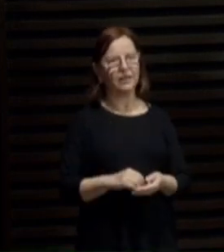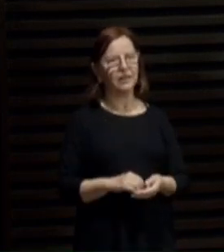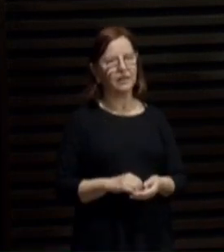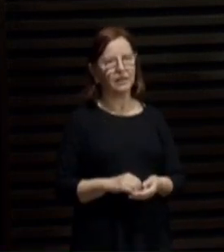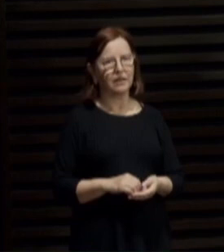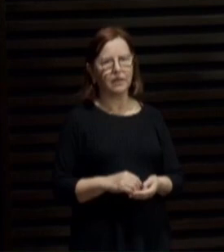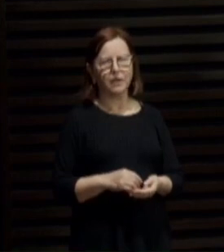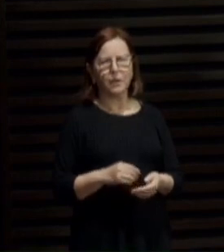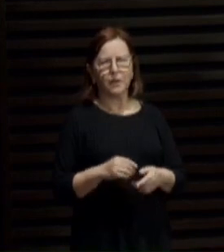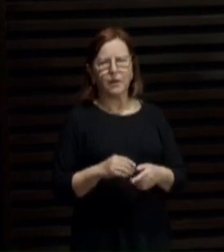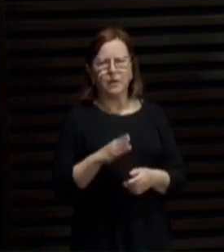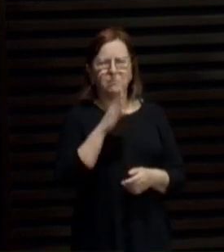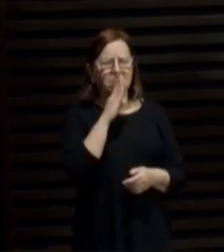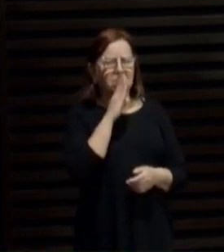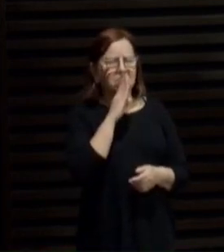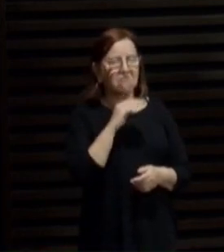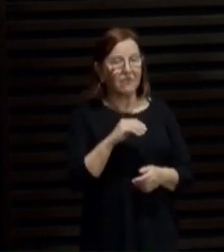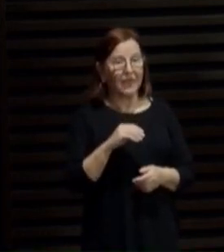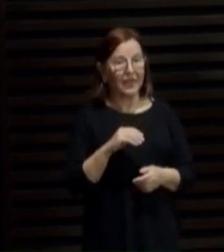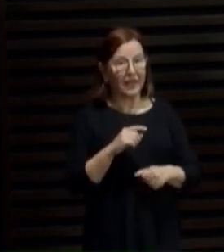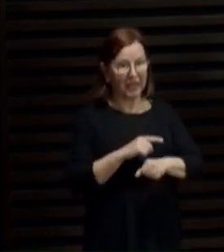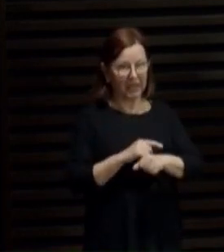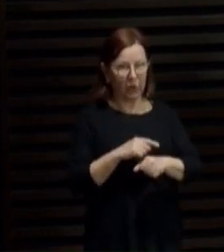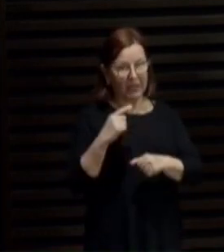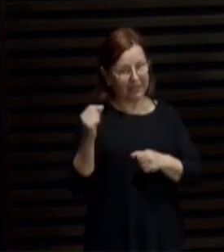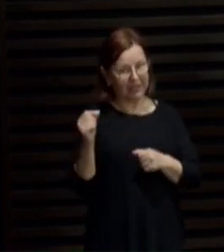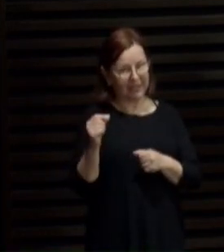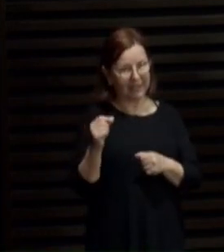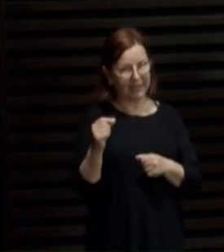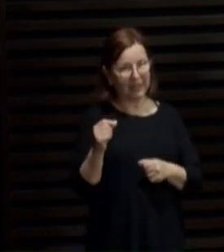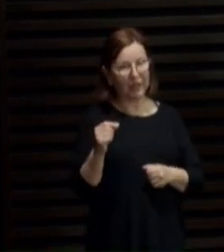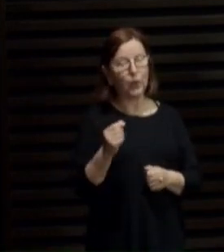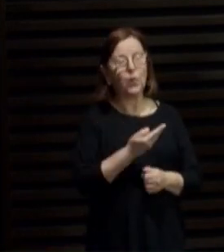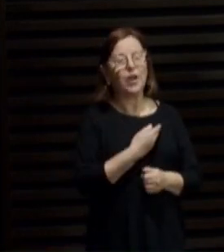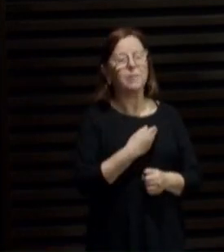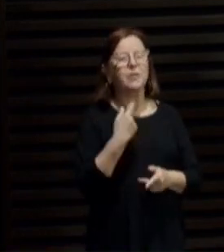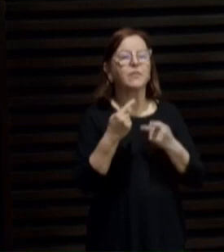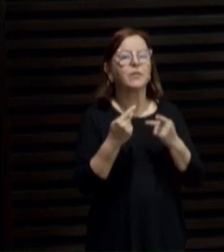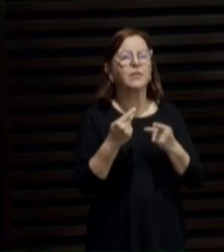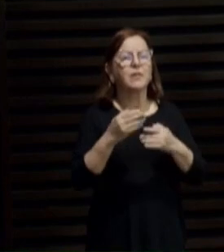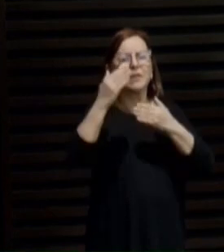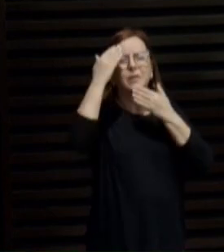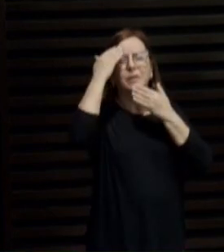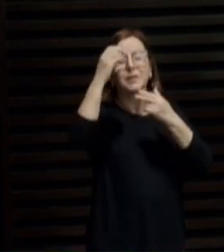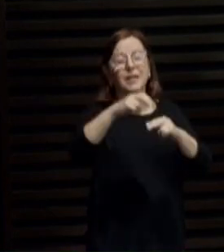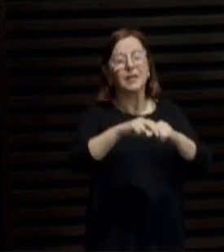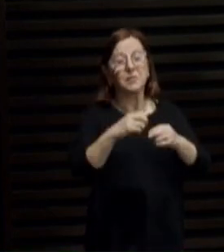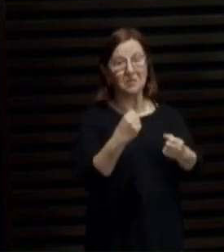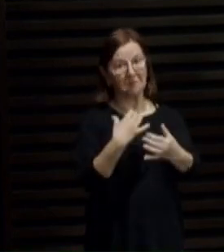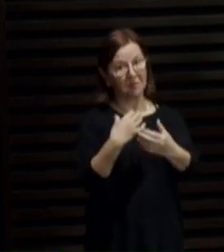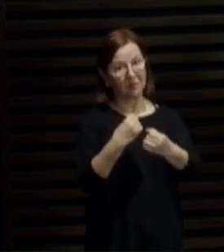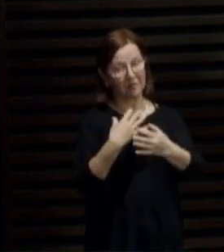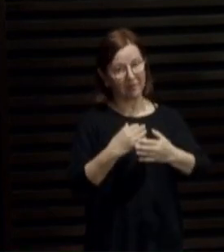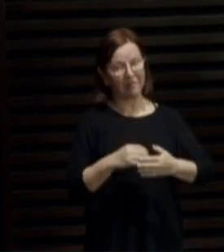falou nada. Na hora da saída, o amigo disse assim: muito obrigado pela lição. Ele disse: